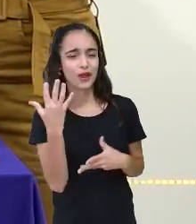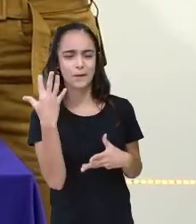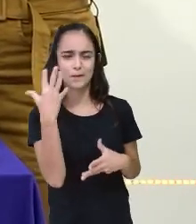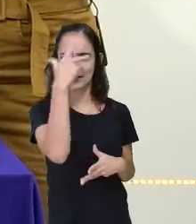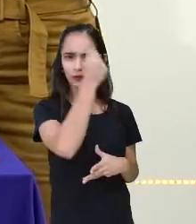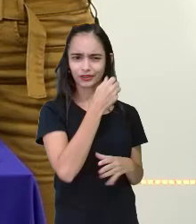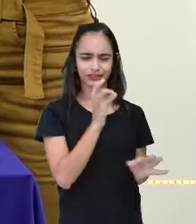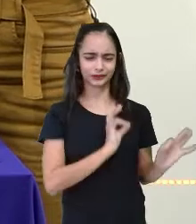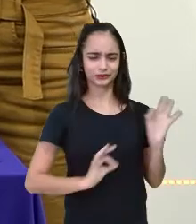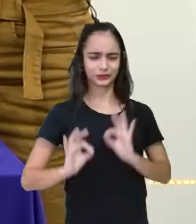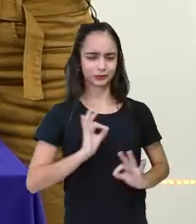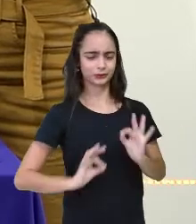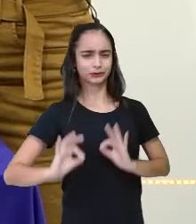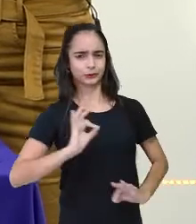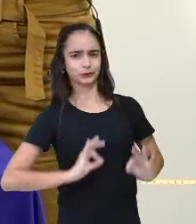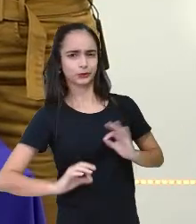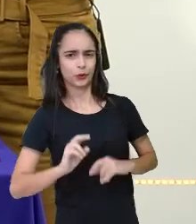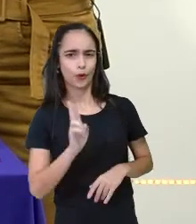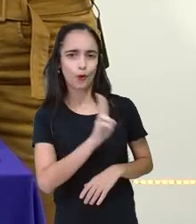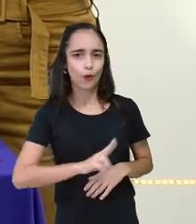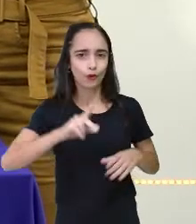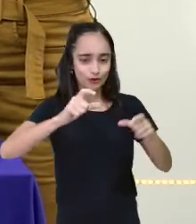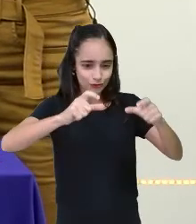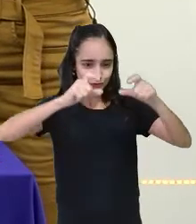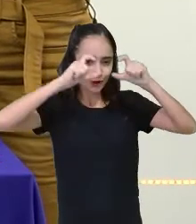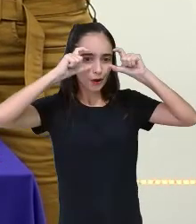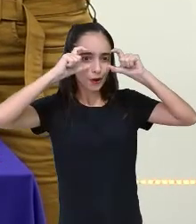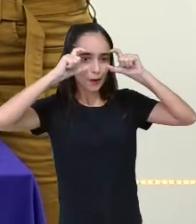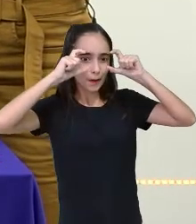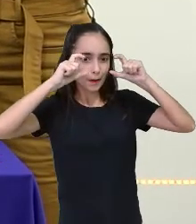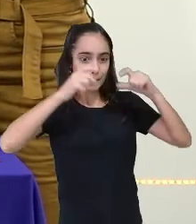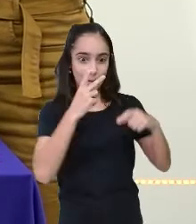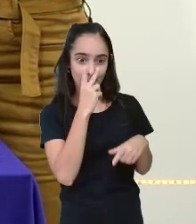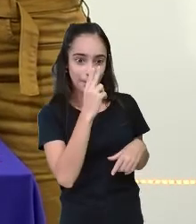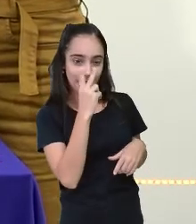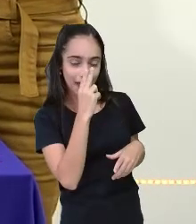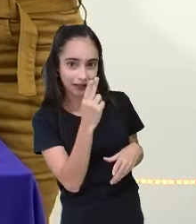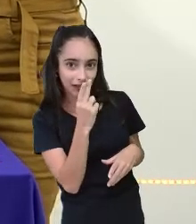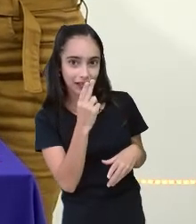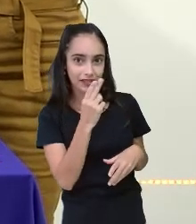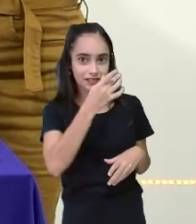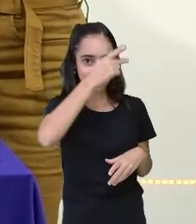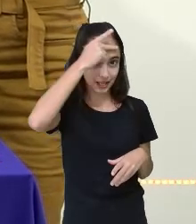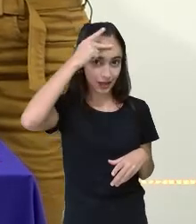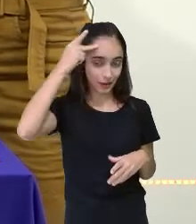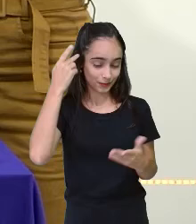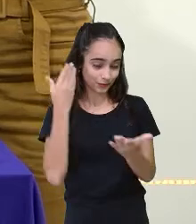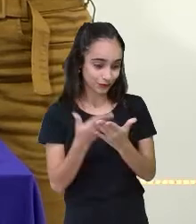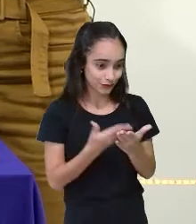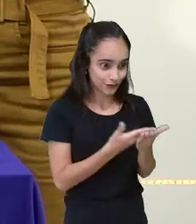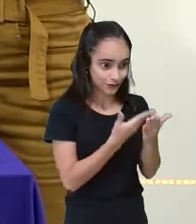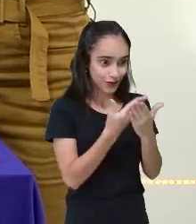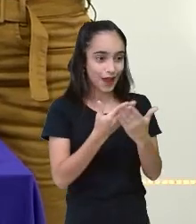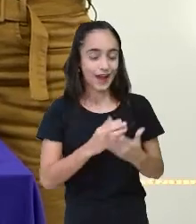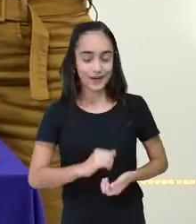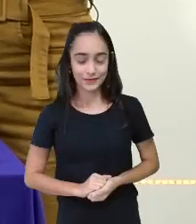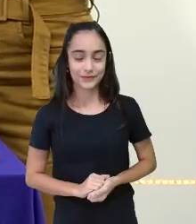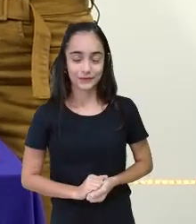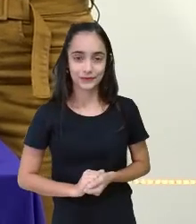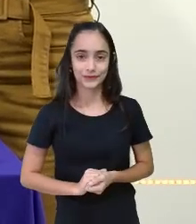arrumadinho, com esse óculos aí, né? Parece uma pessoa bem estudiosa, né? Isso, bem a cara dos nossos estudantes,